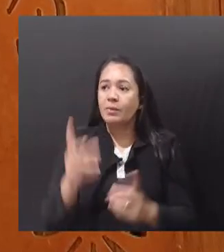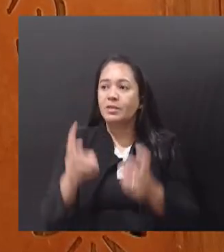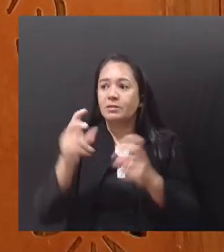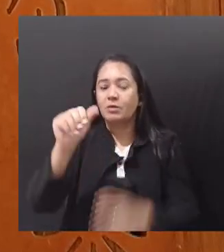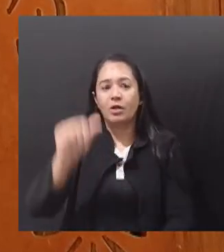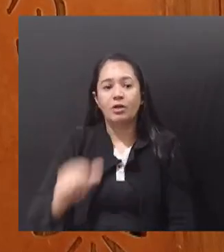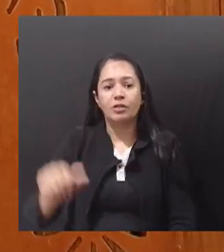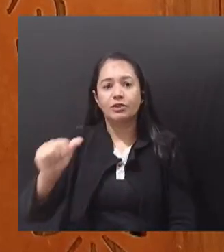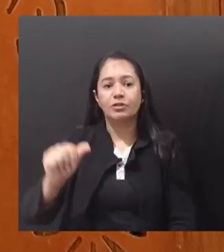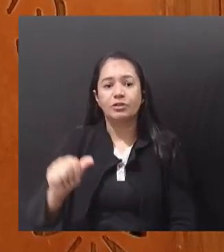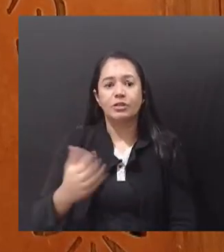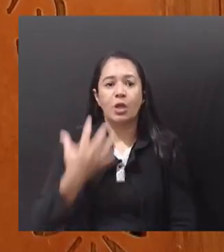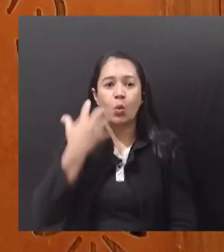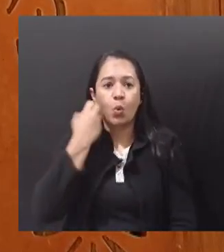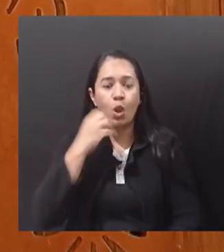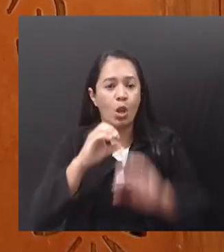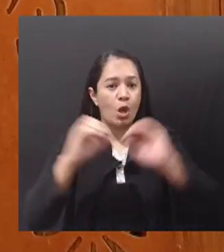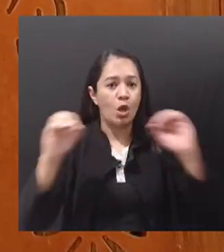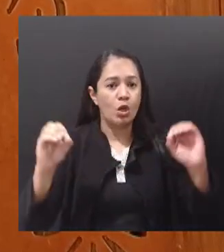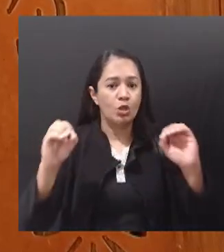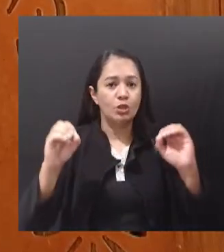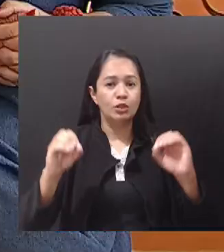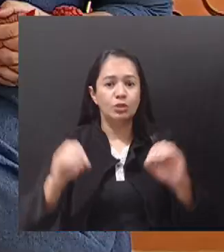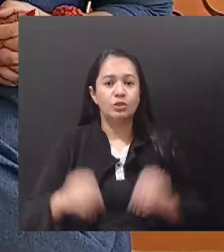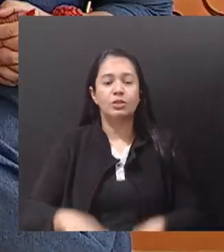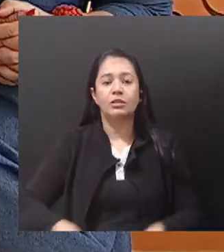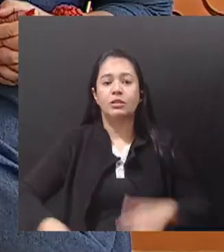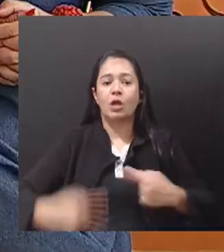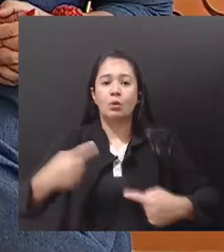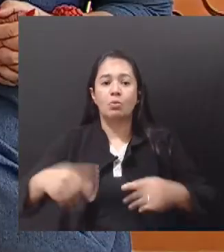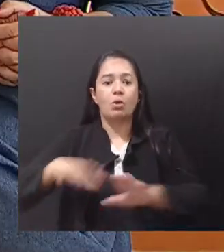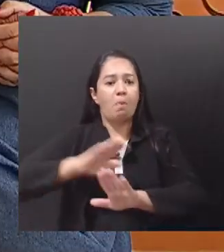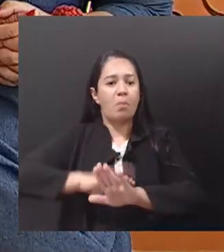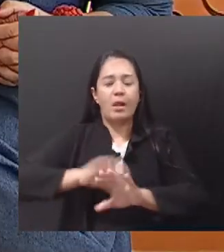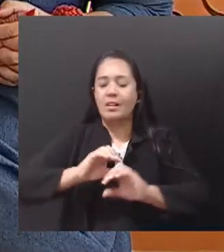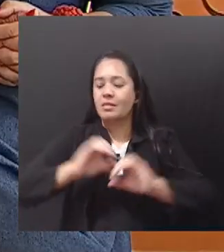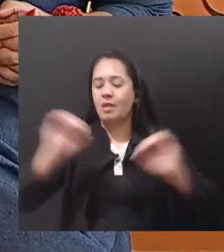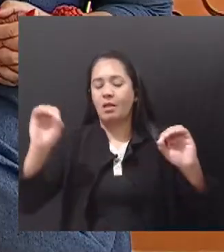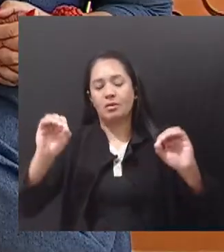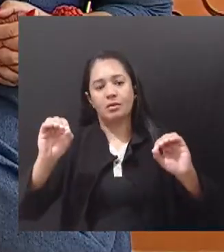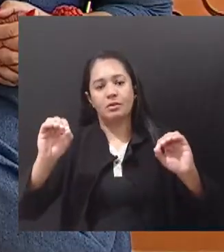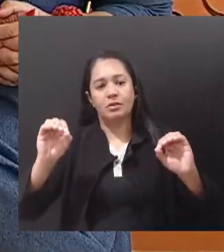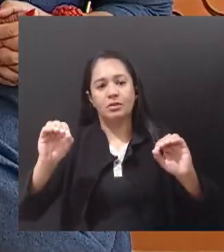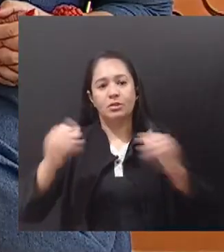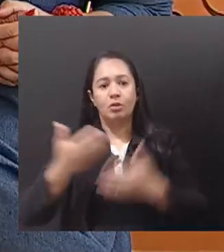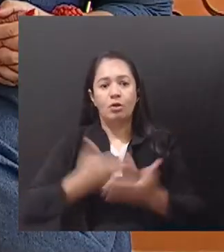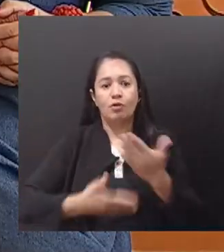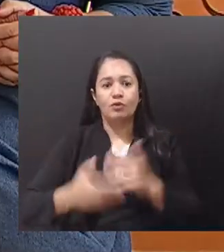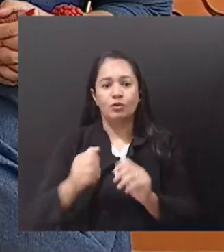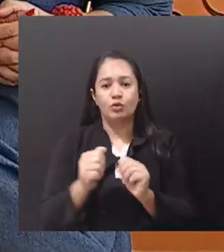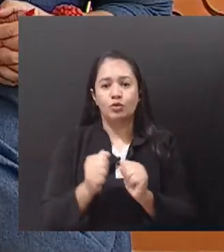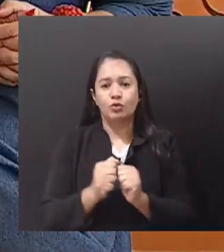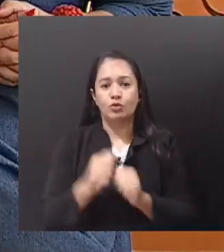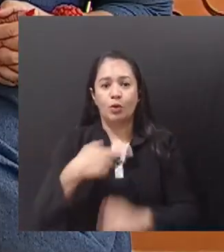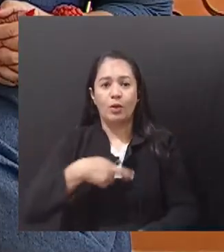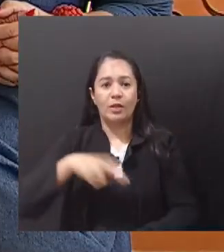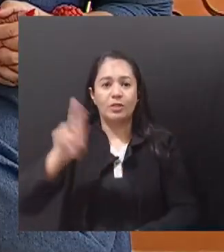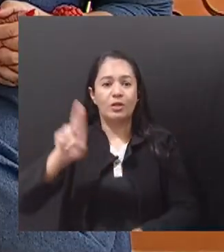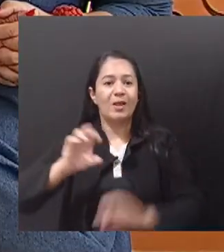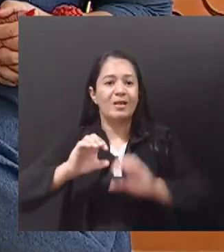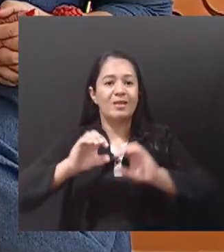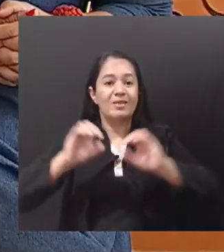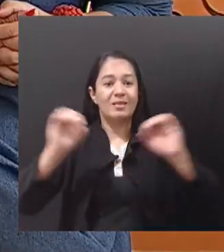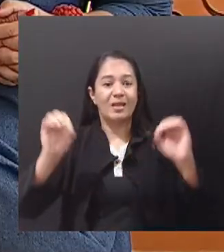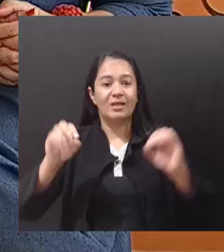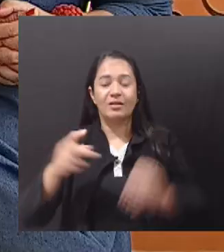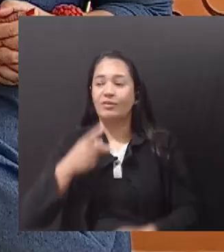fins lucrativos, sem ideologia político-partidária e também sem nenhum envolvimento com religião. E aí eu falei, é